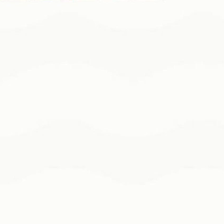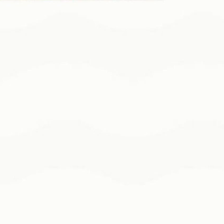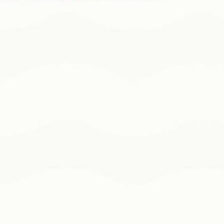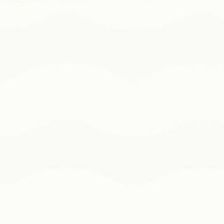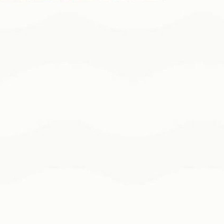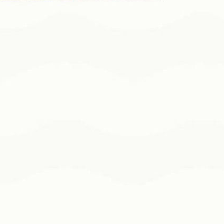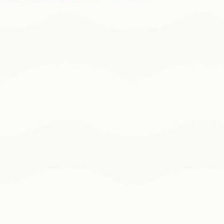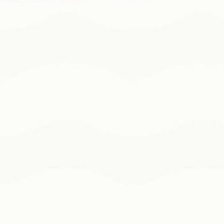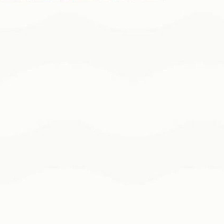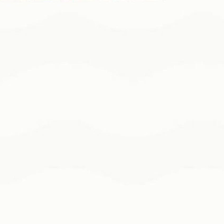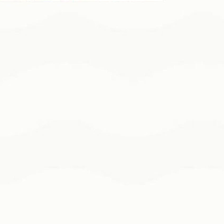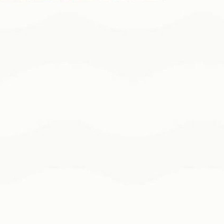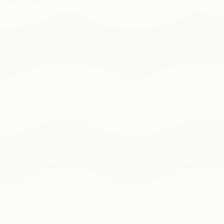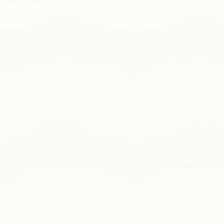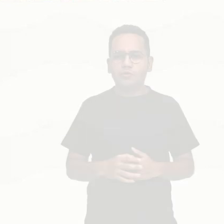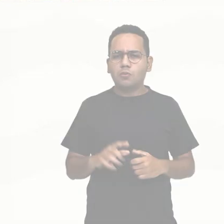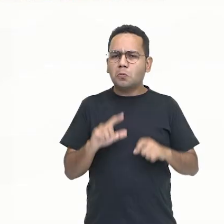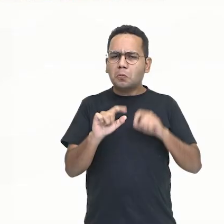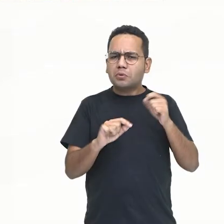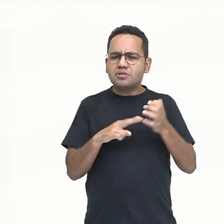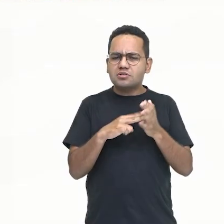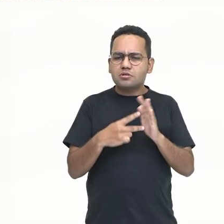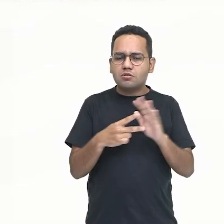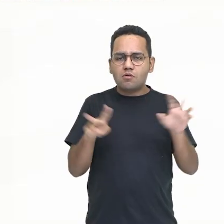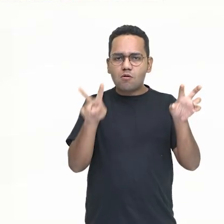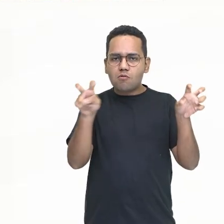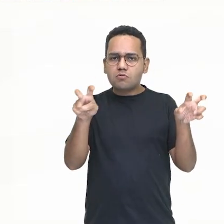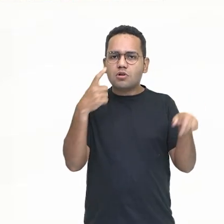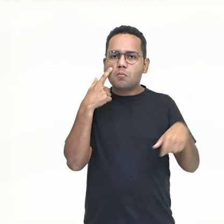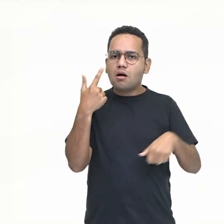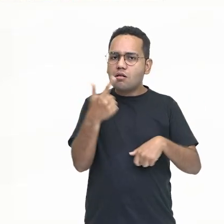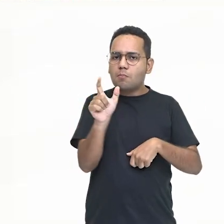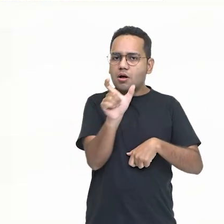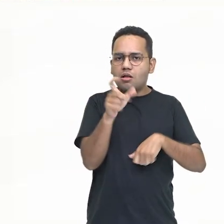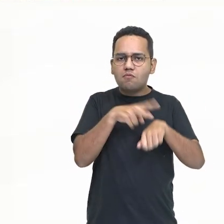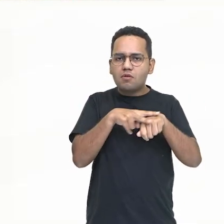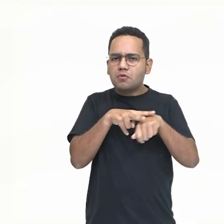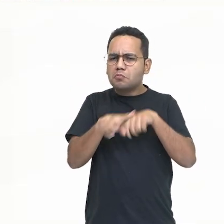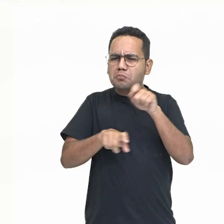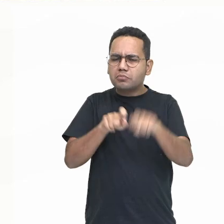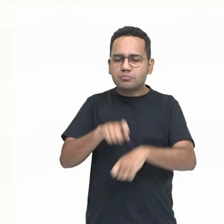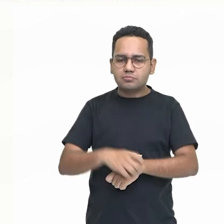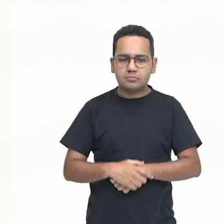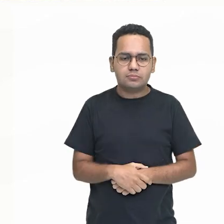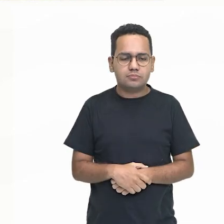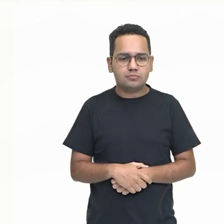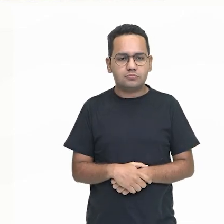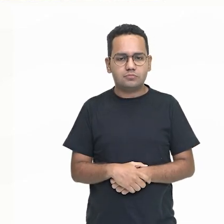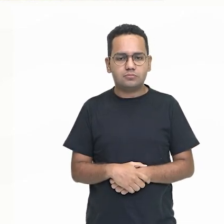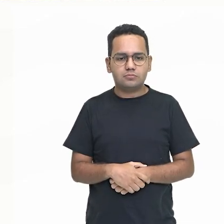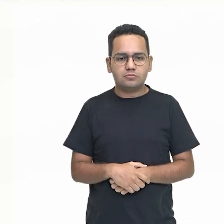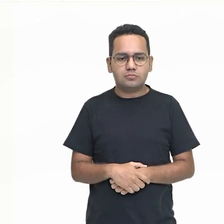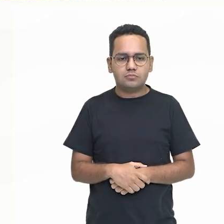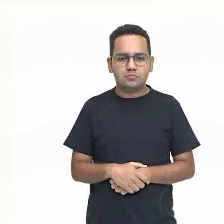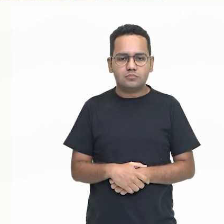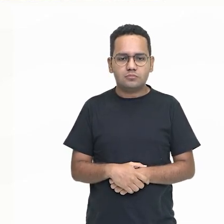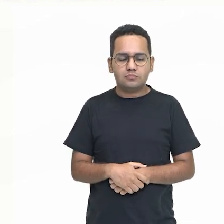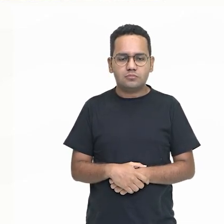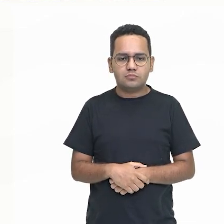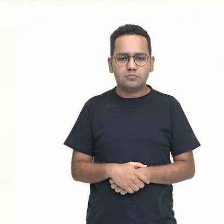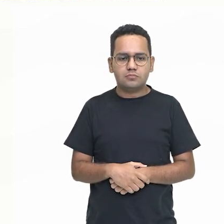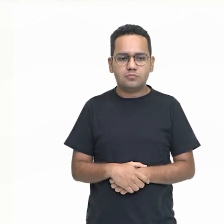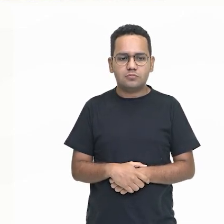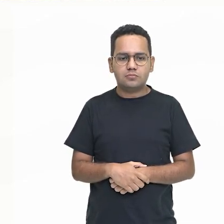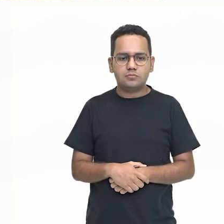observar na imagem, eu tenho que a energia fotovoltaica é a energia elétrica produzida